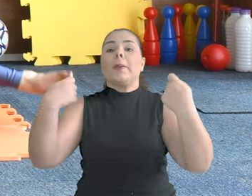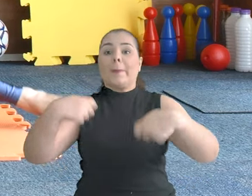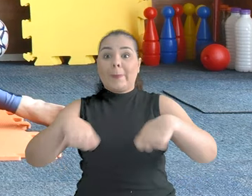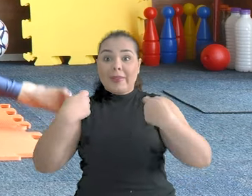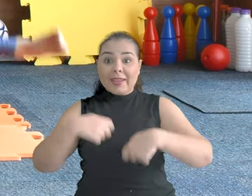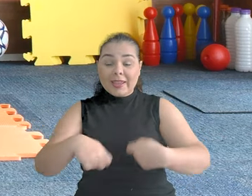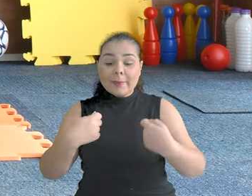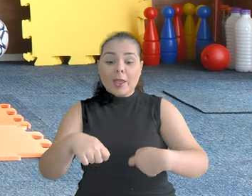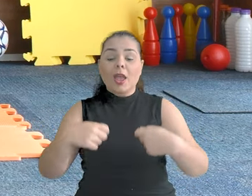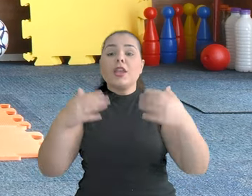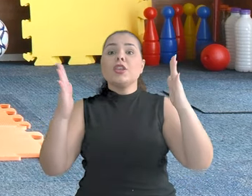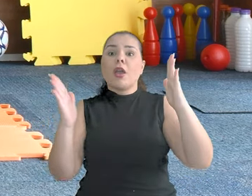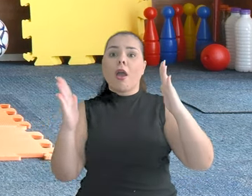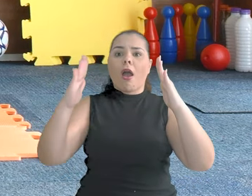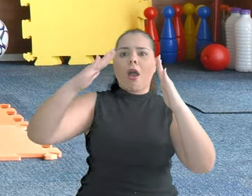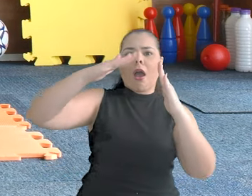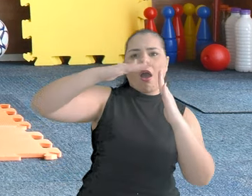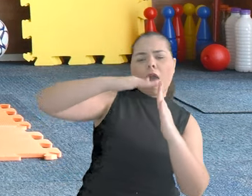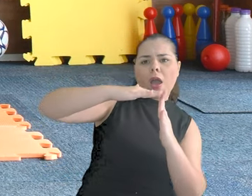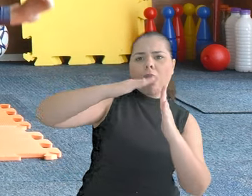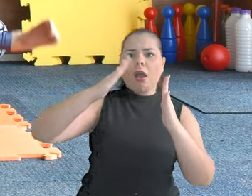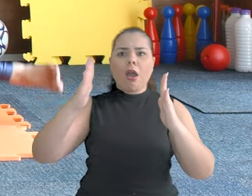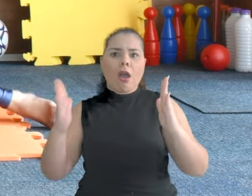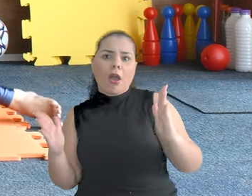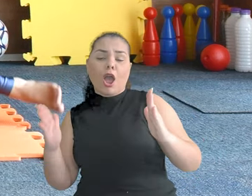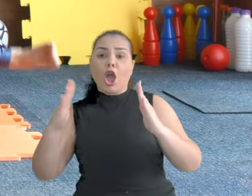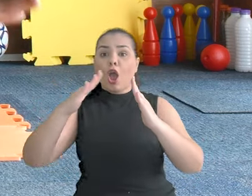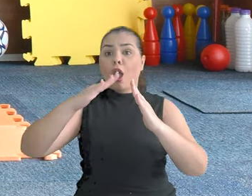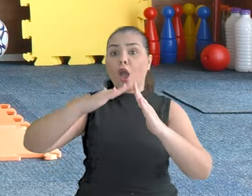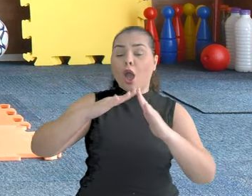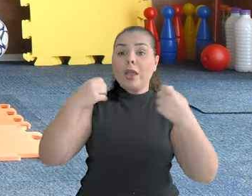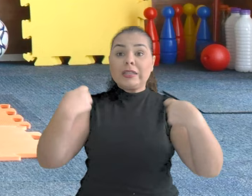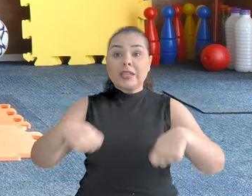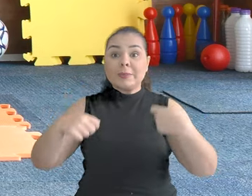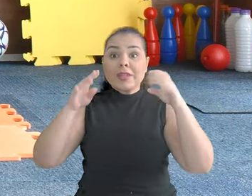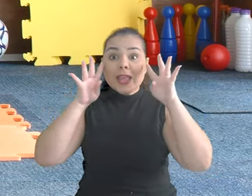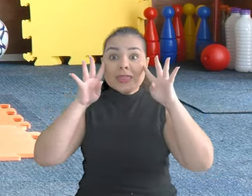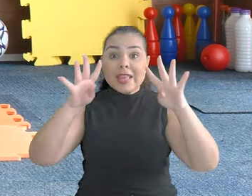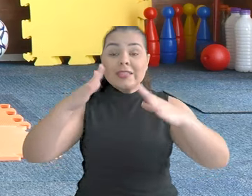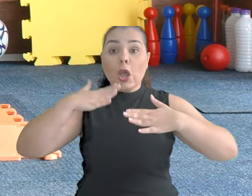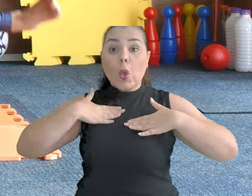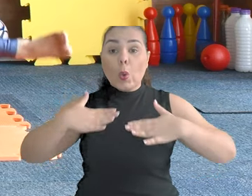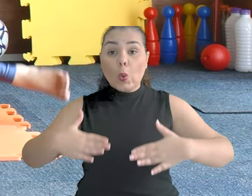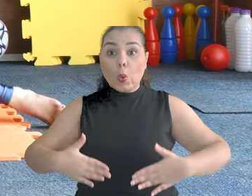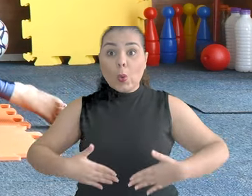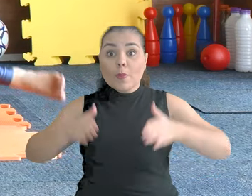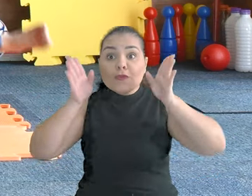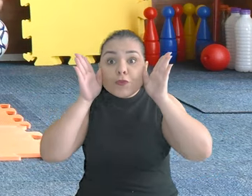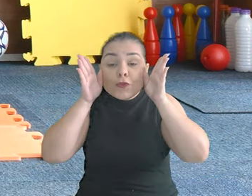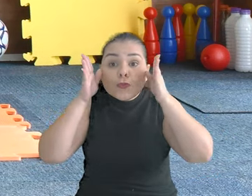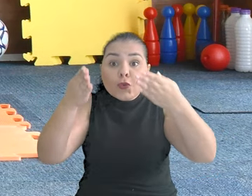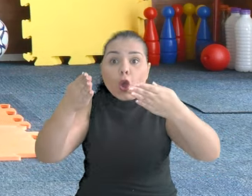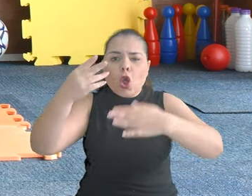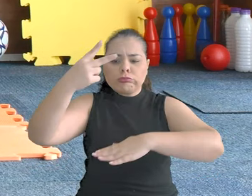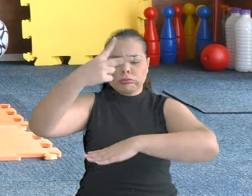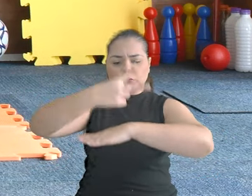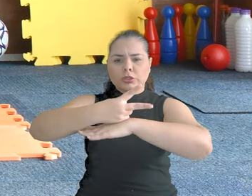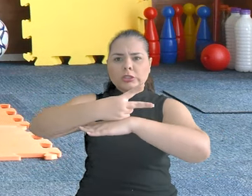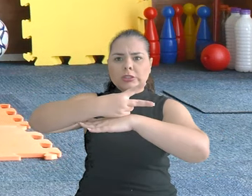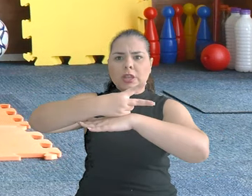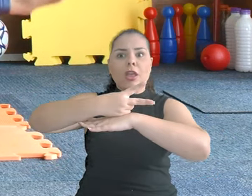isso fica aproxima não deixe seu corpo cair para trás mantém o foco